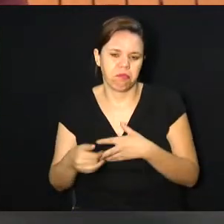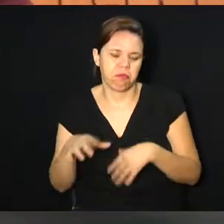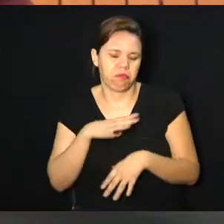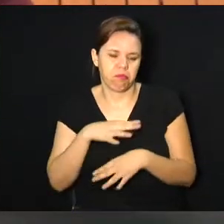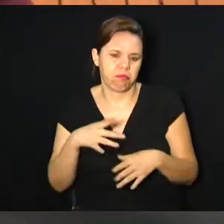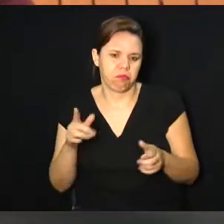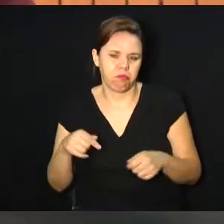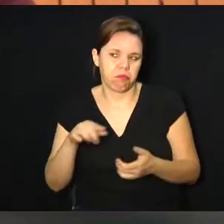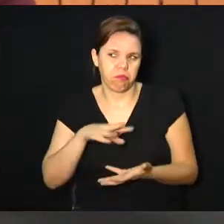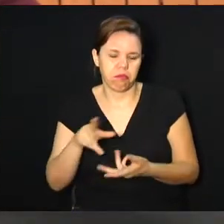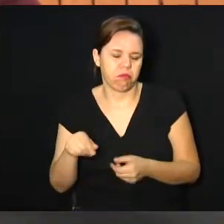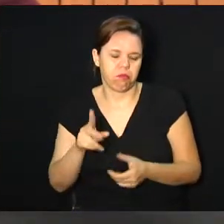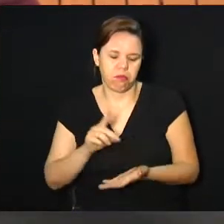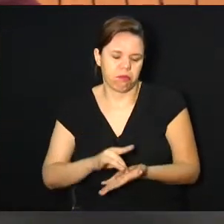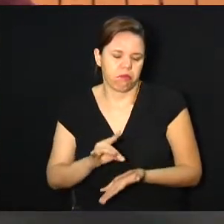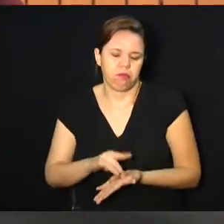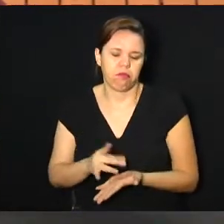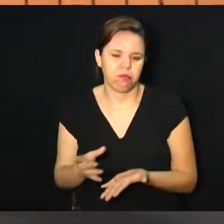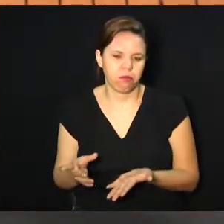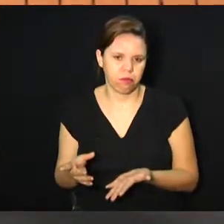qualquer cidade do mundo, na verdade.